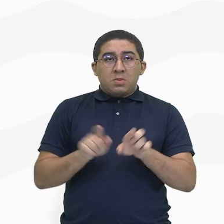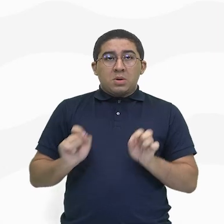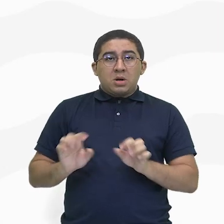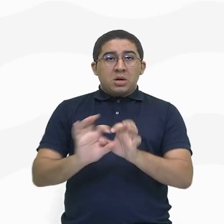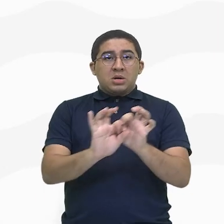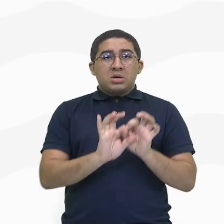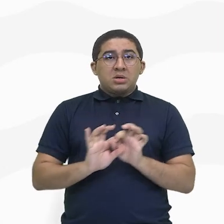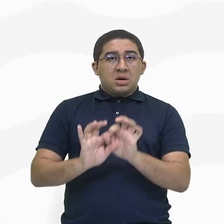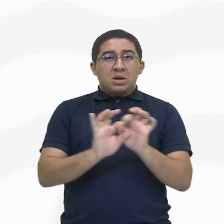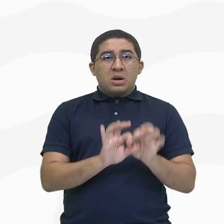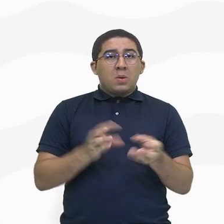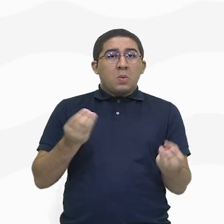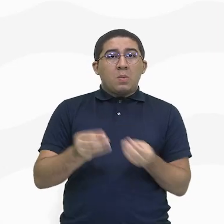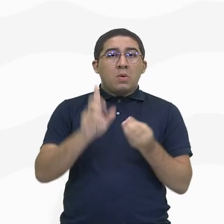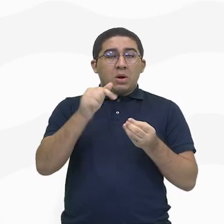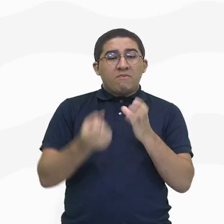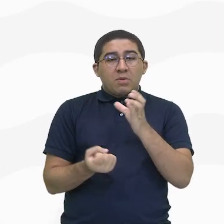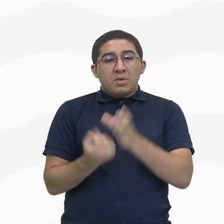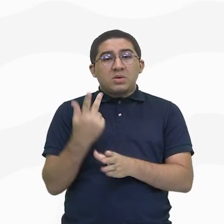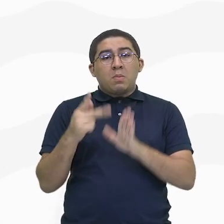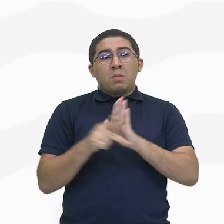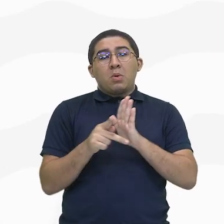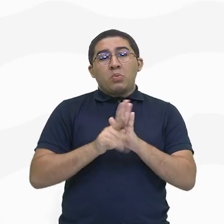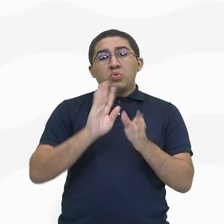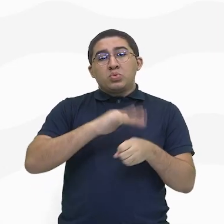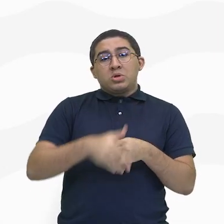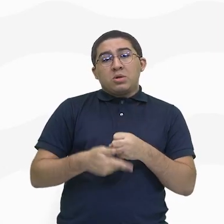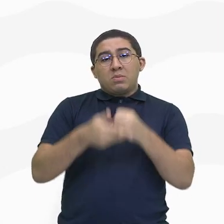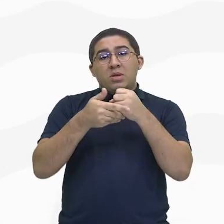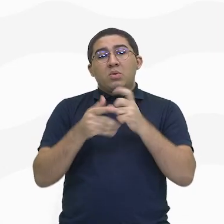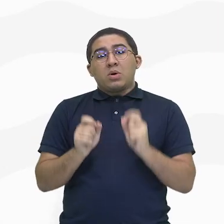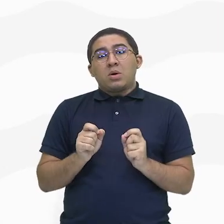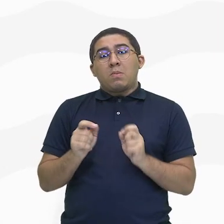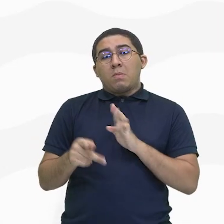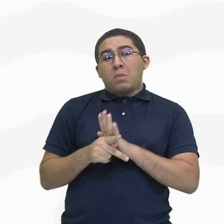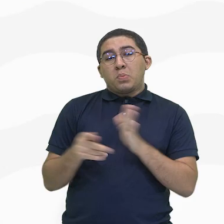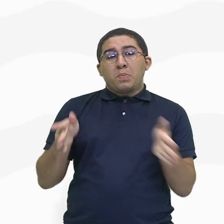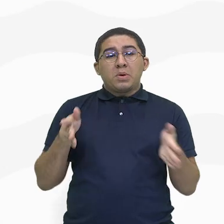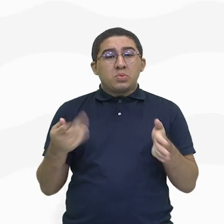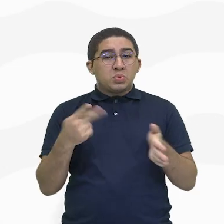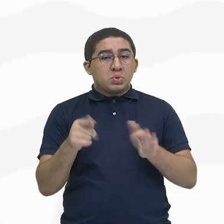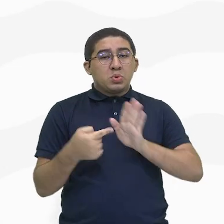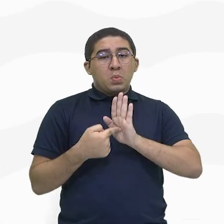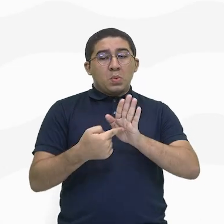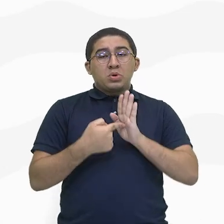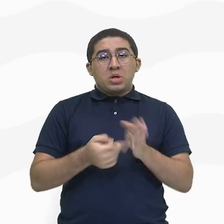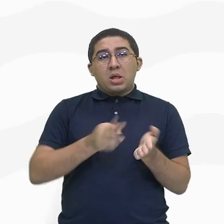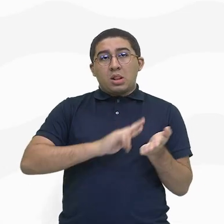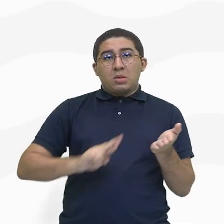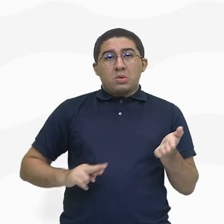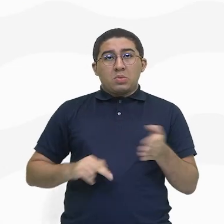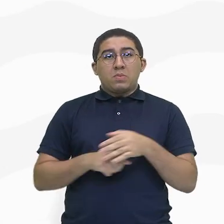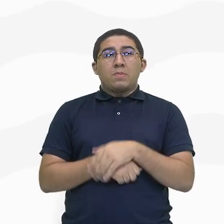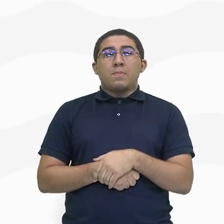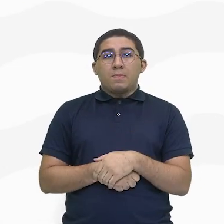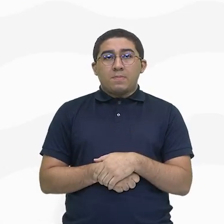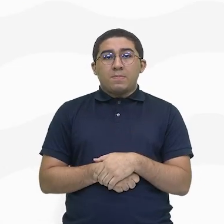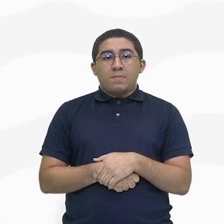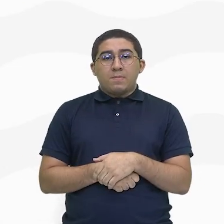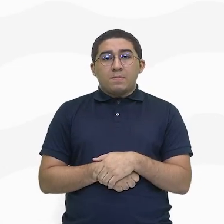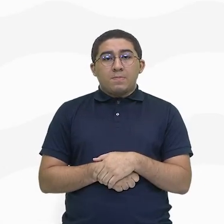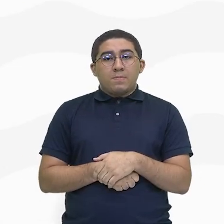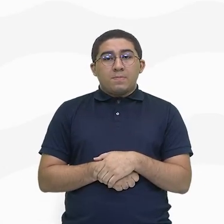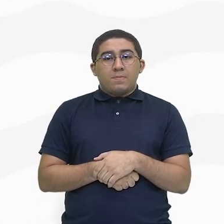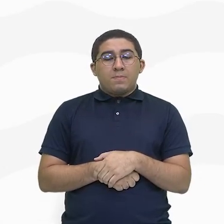integrar formações de sustentabilidade em seu ciclo de apresentação de relatórios,